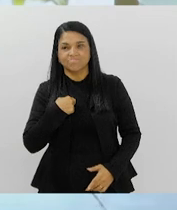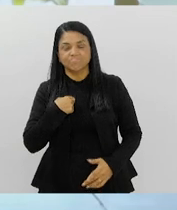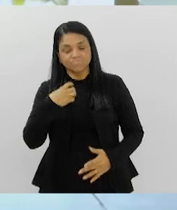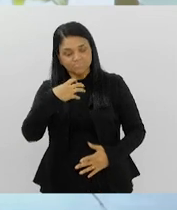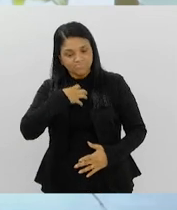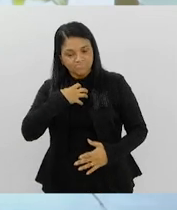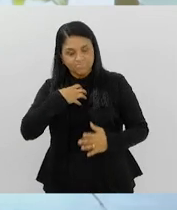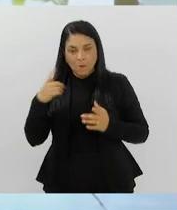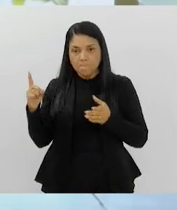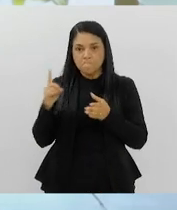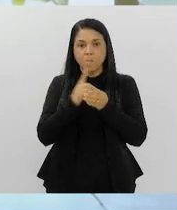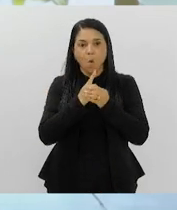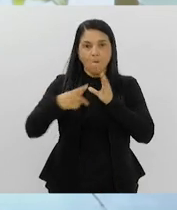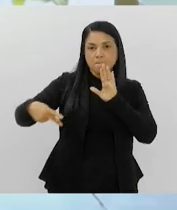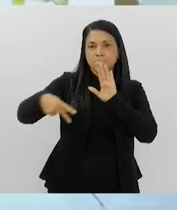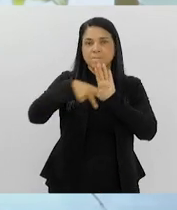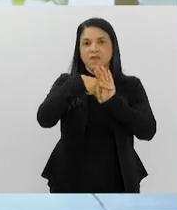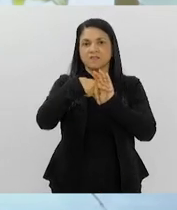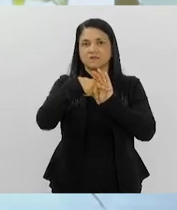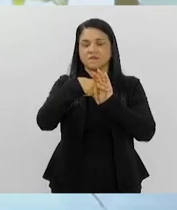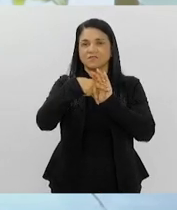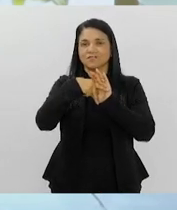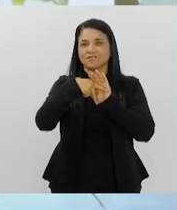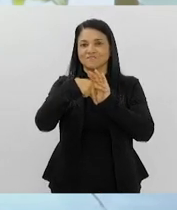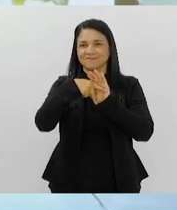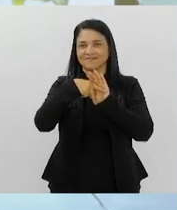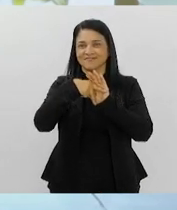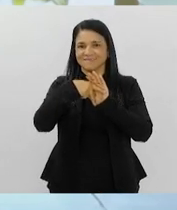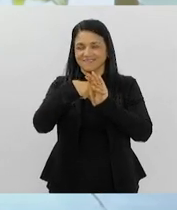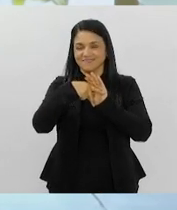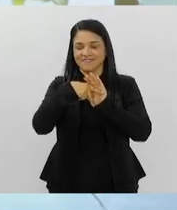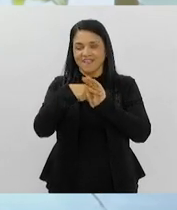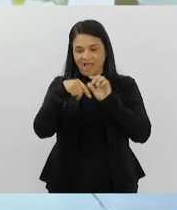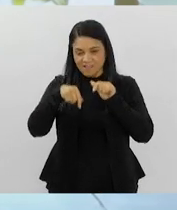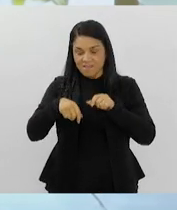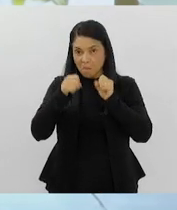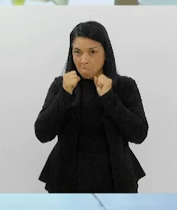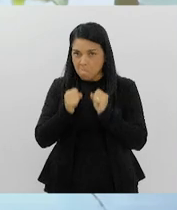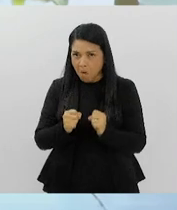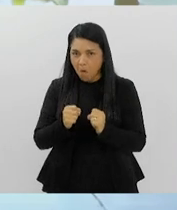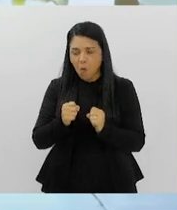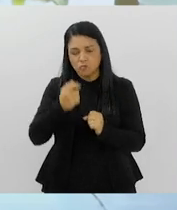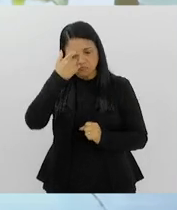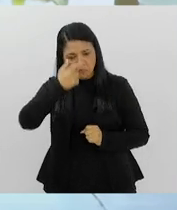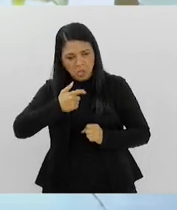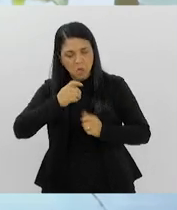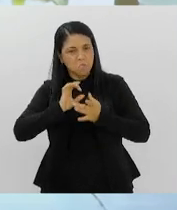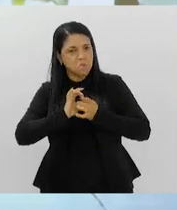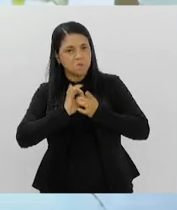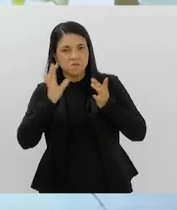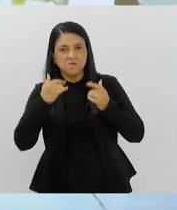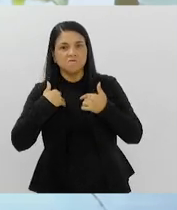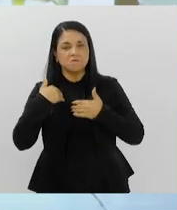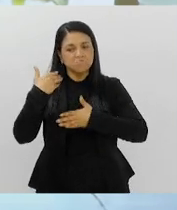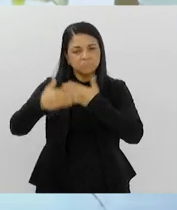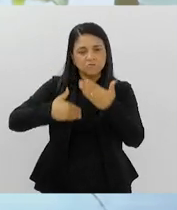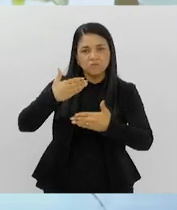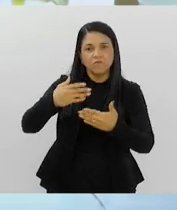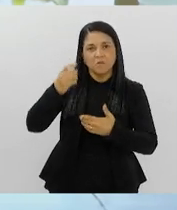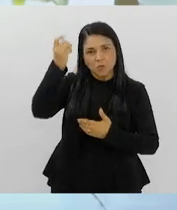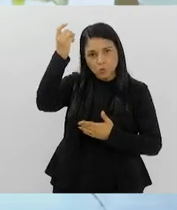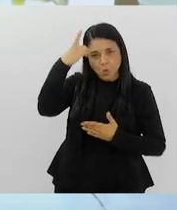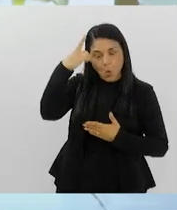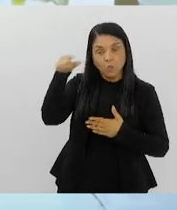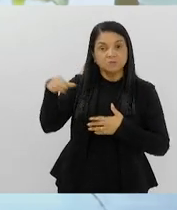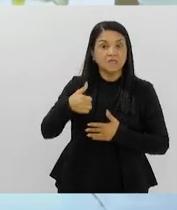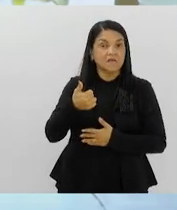pertencimento. Me dá um senso de pertencimento. Aqui eu posso ser quem eu sou, eu posso desenvolver minhas habilidades, um garoto de 14